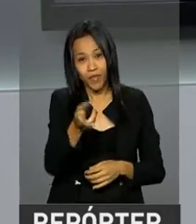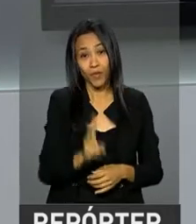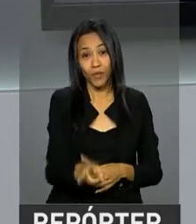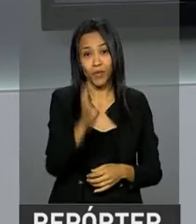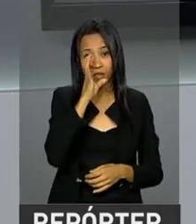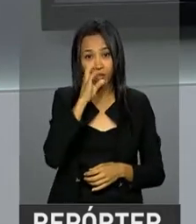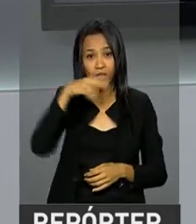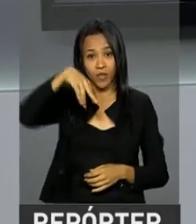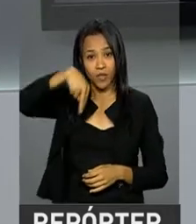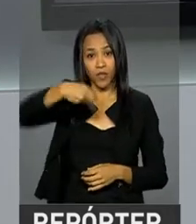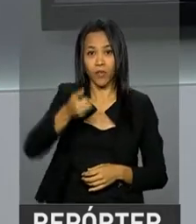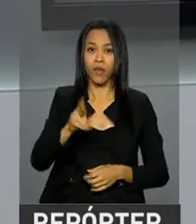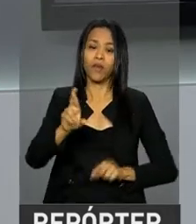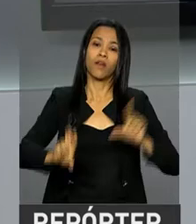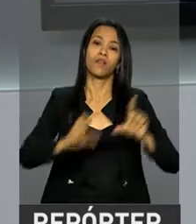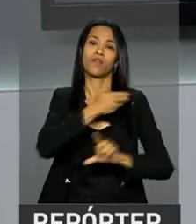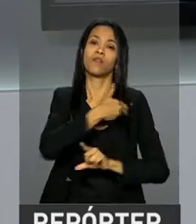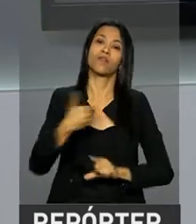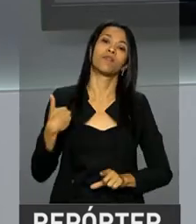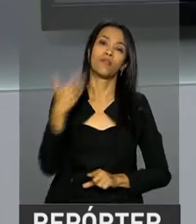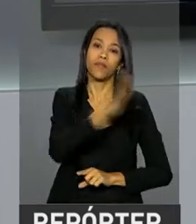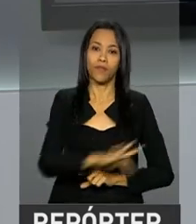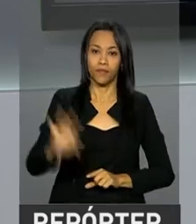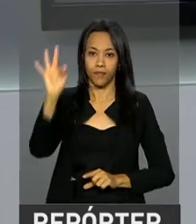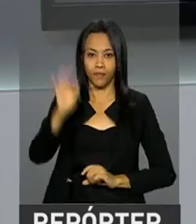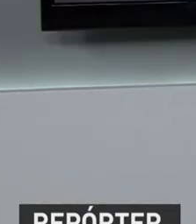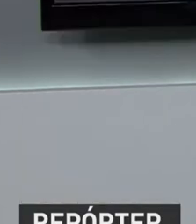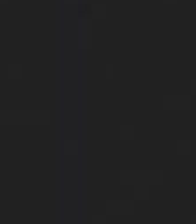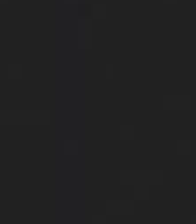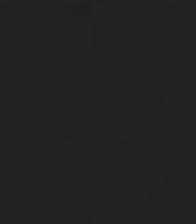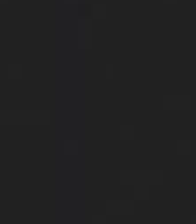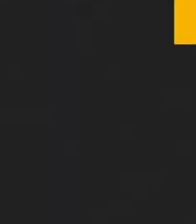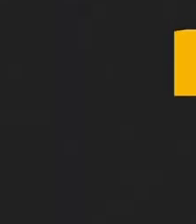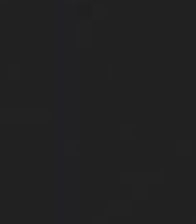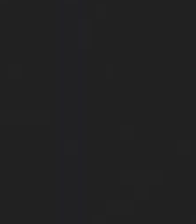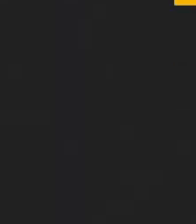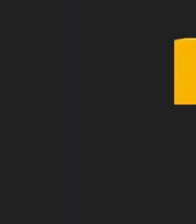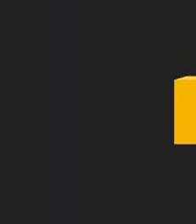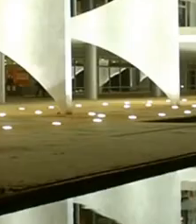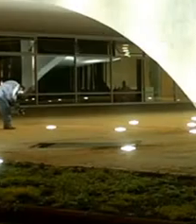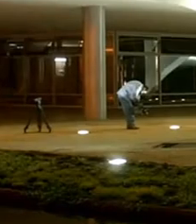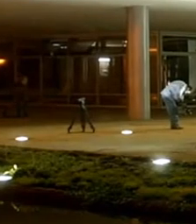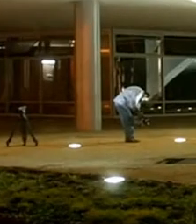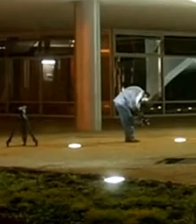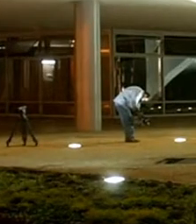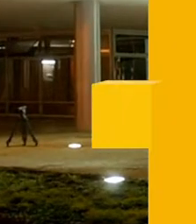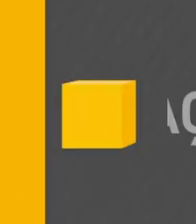continue com a gente na NBR, a TV do Governo Federal.